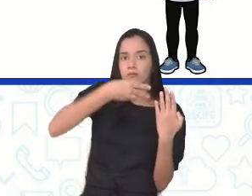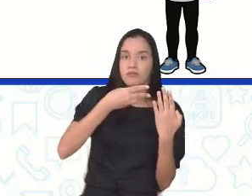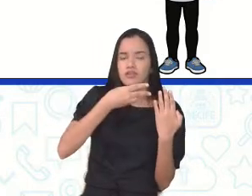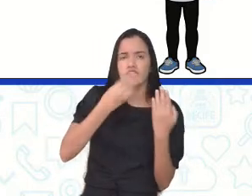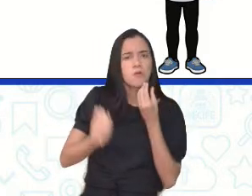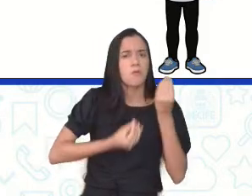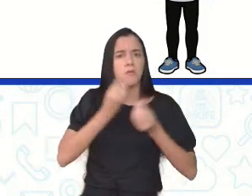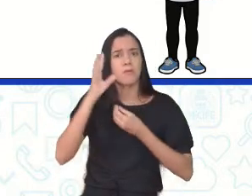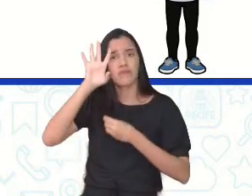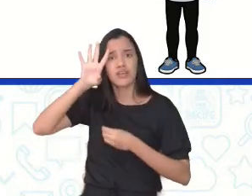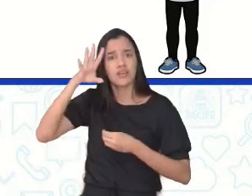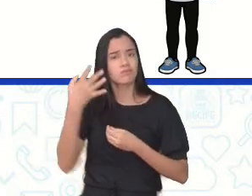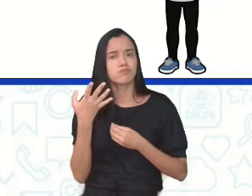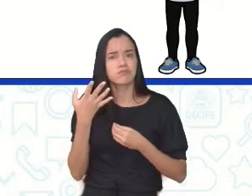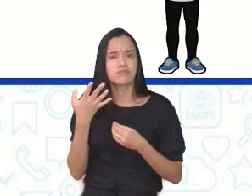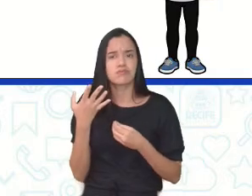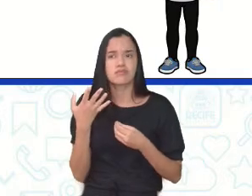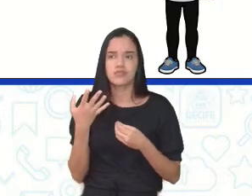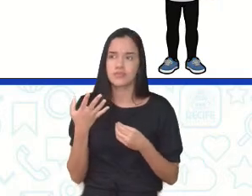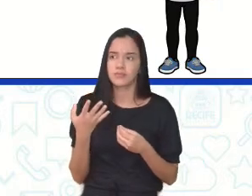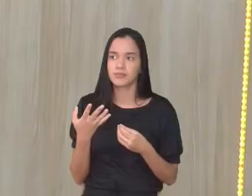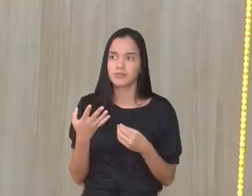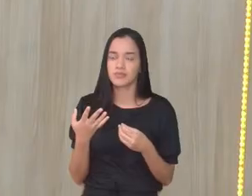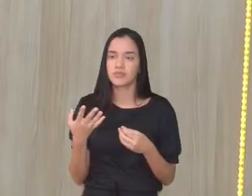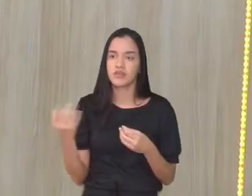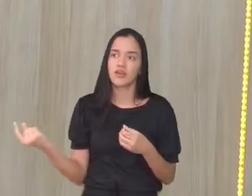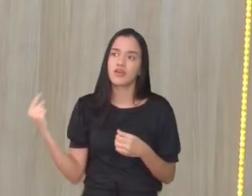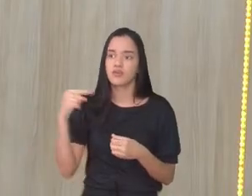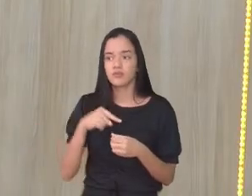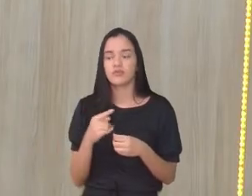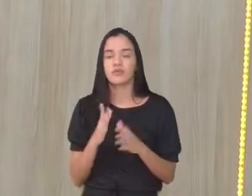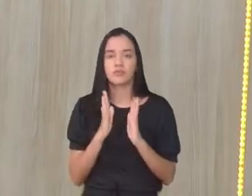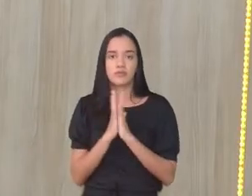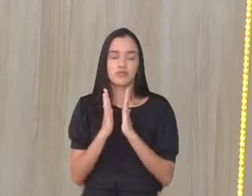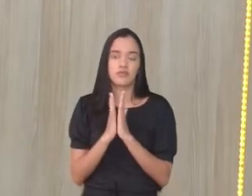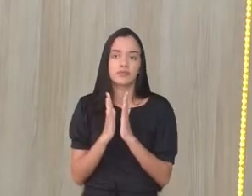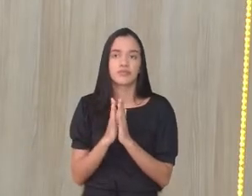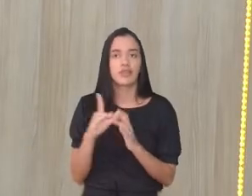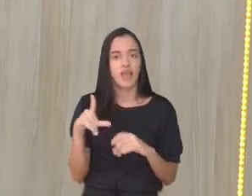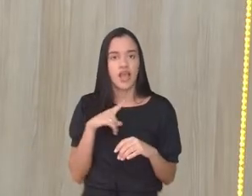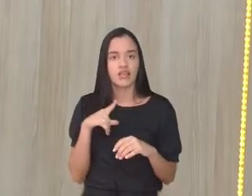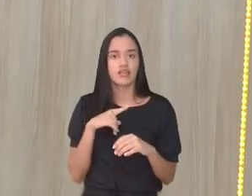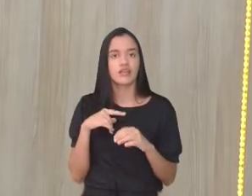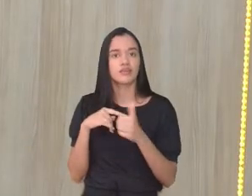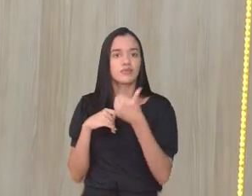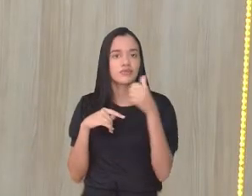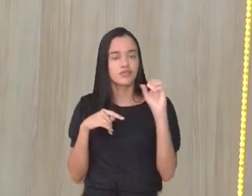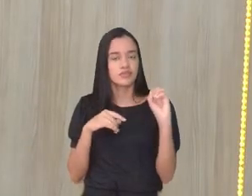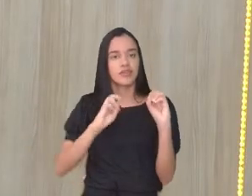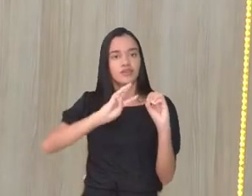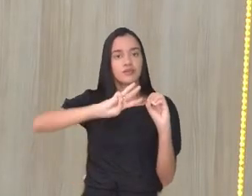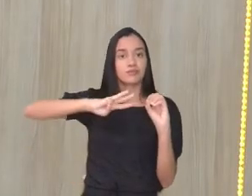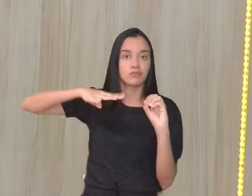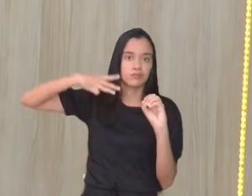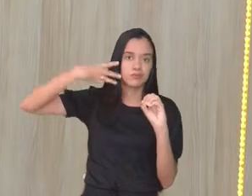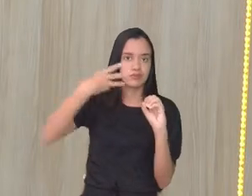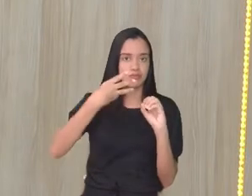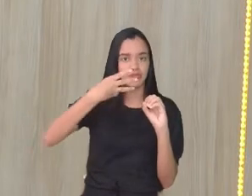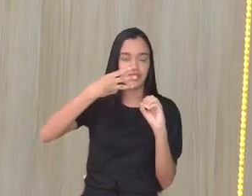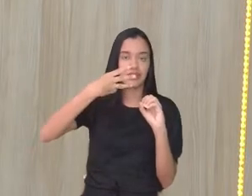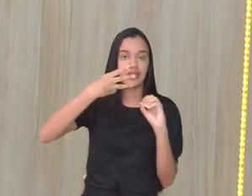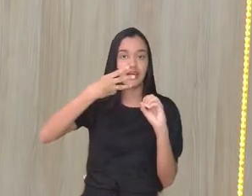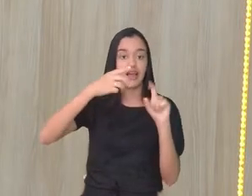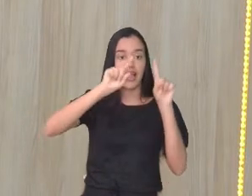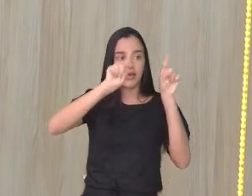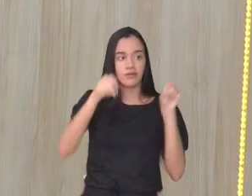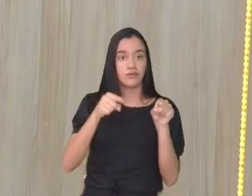vai para resolver isso aqui? Volta para mim aqui, Cleitinho, por favor, veja. Eu tenho aqui, ó, 10 elevado ao cubo, elevado